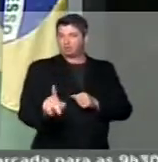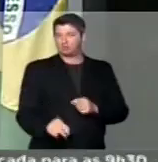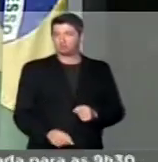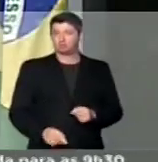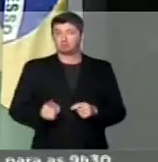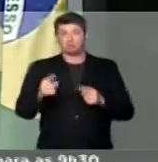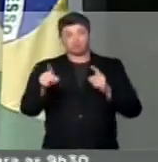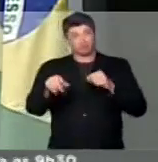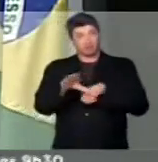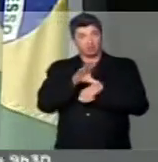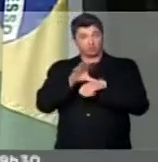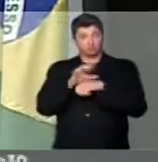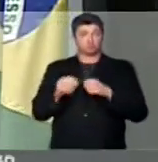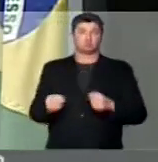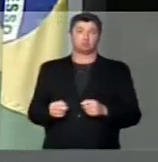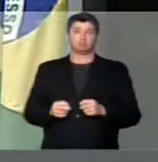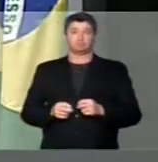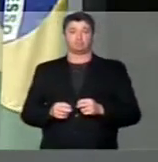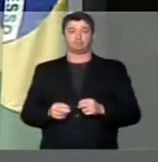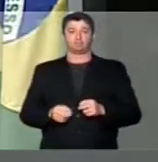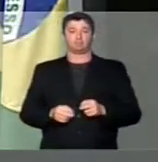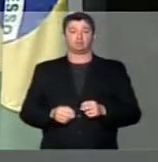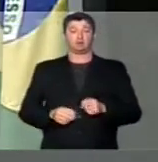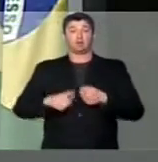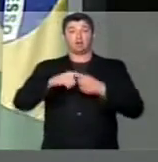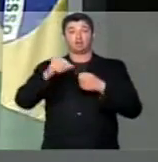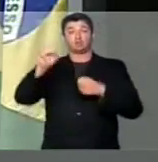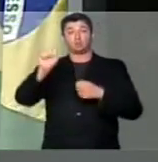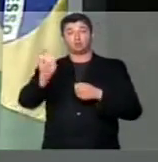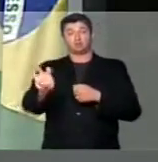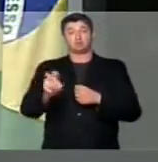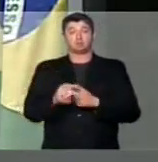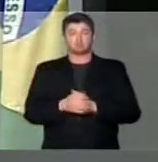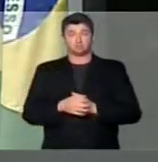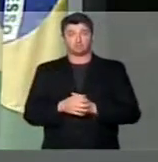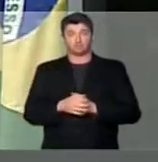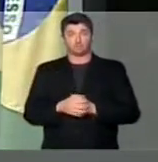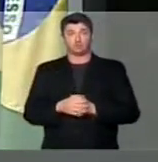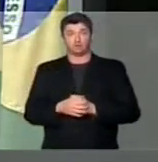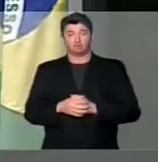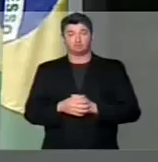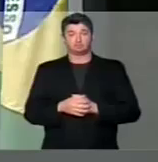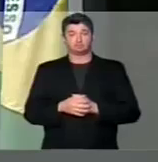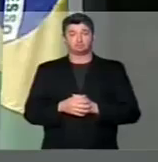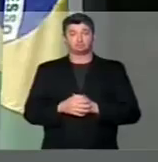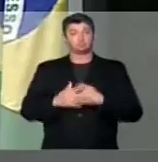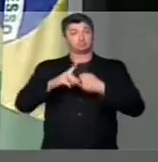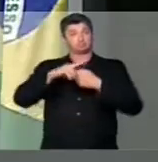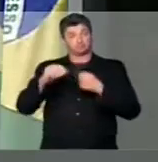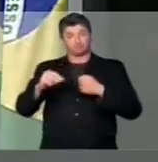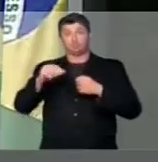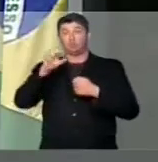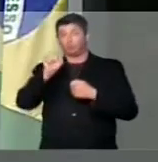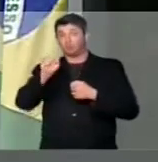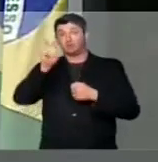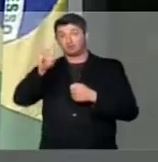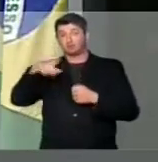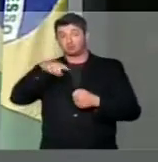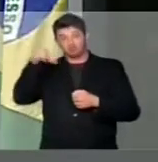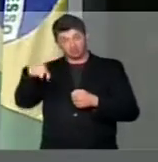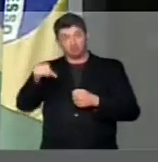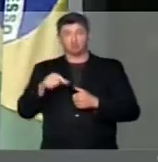a Constituição. Está lá no seu artigo 85. Está lá no seu artigo